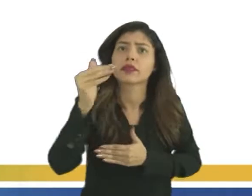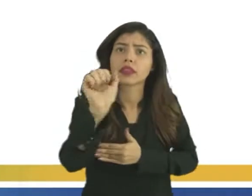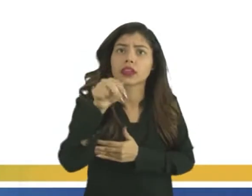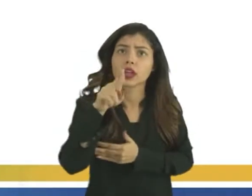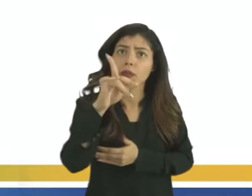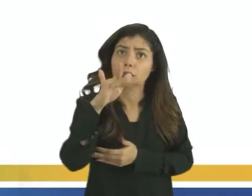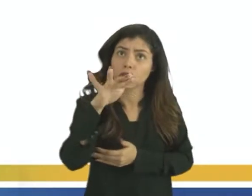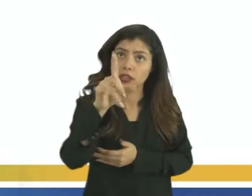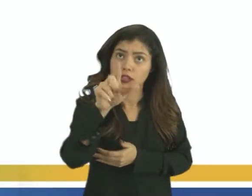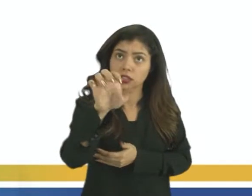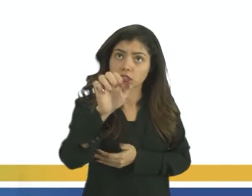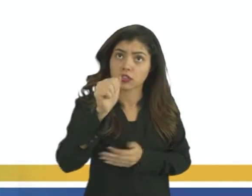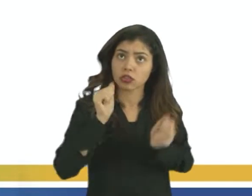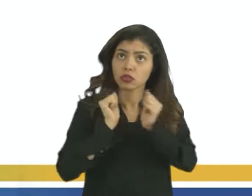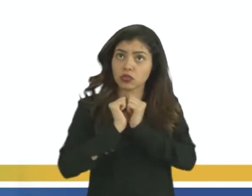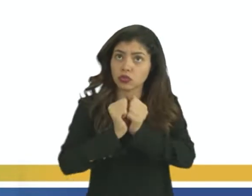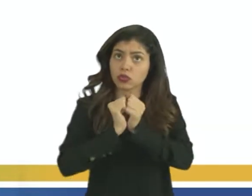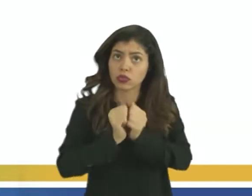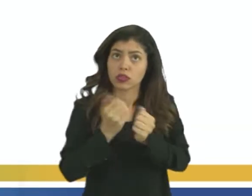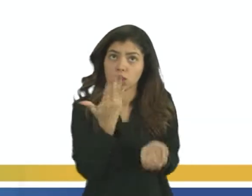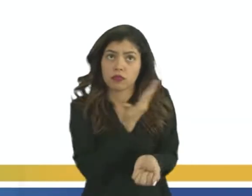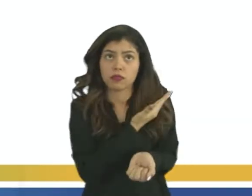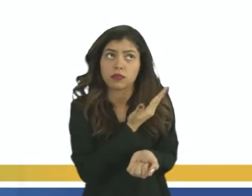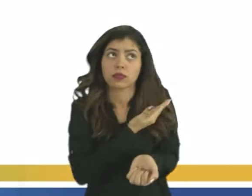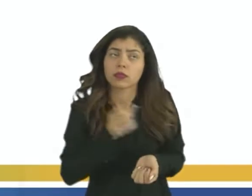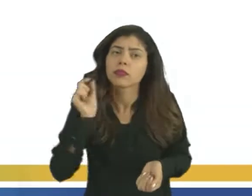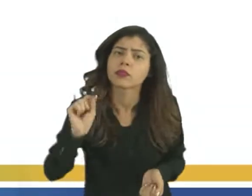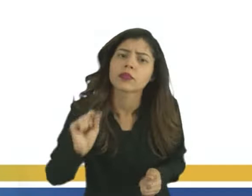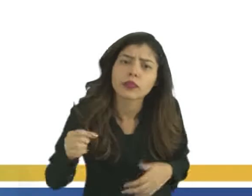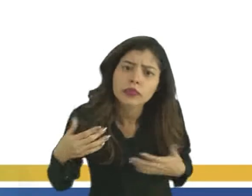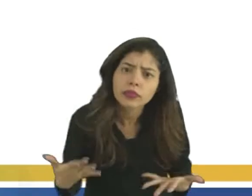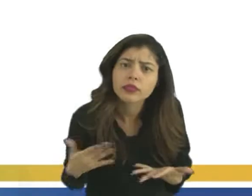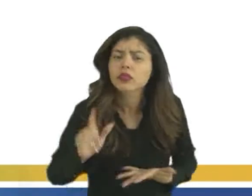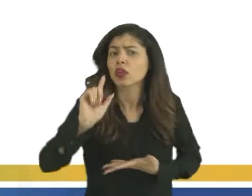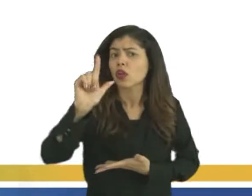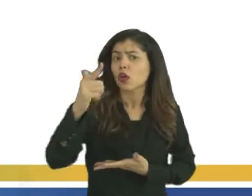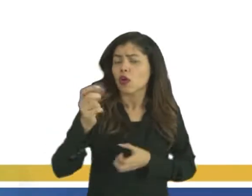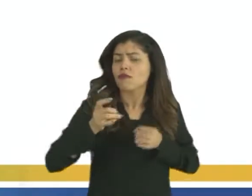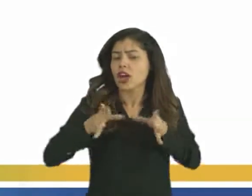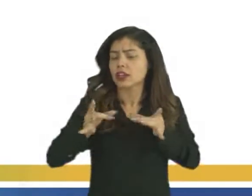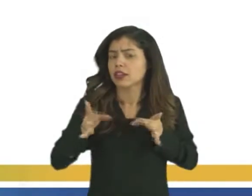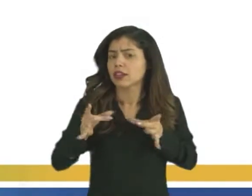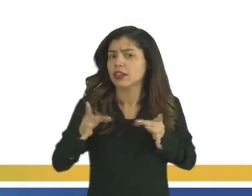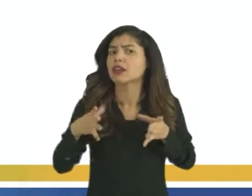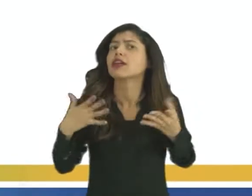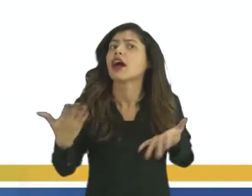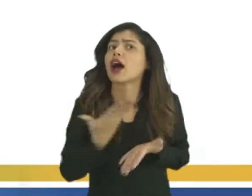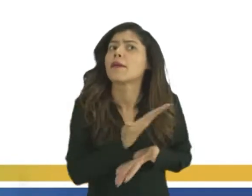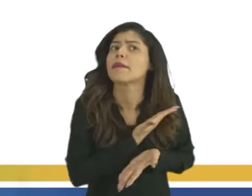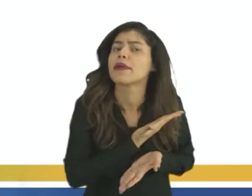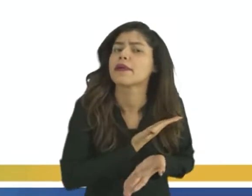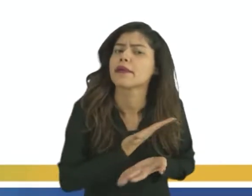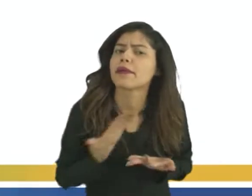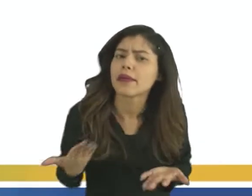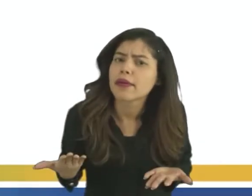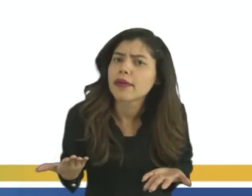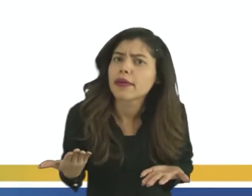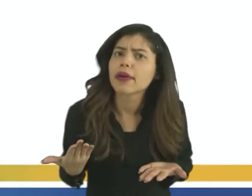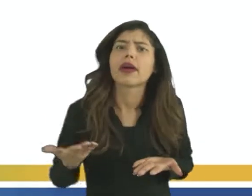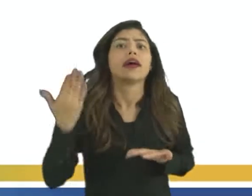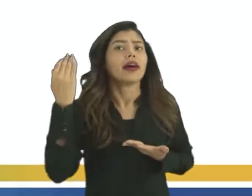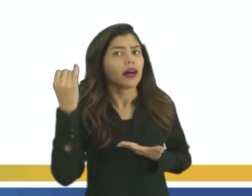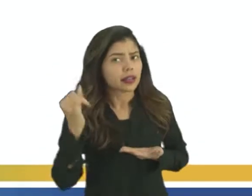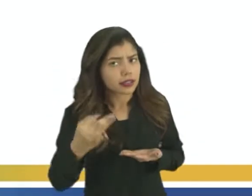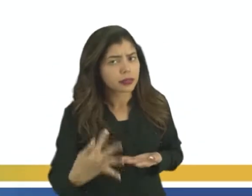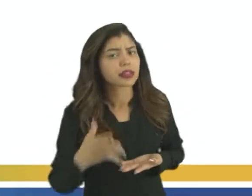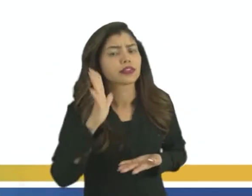surpreendida levando um anabolizante para junto dos amigos ou vendendo para amigos, né? Então, eu acabei de